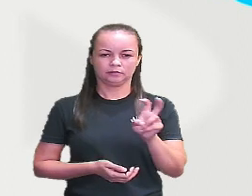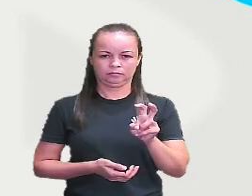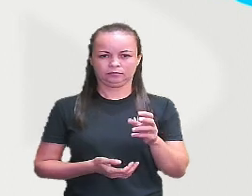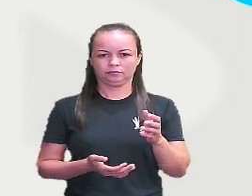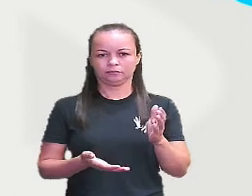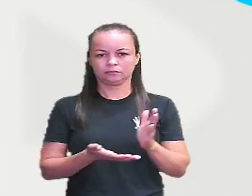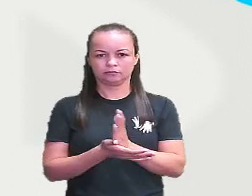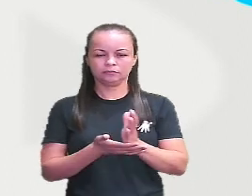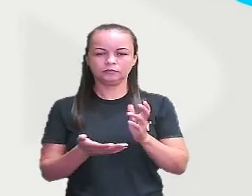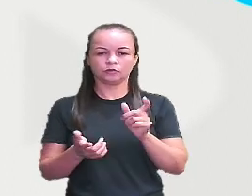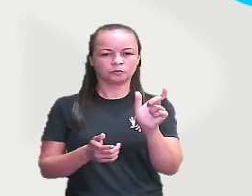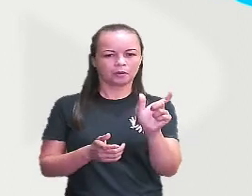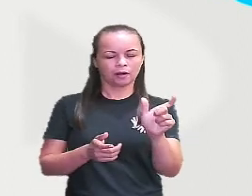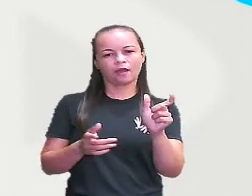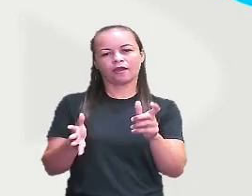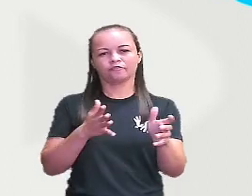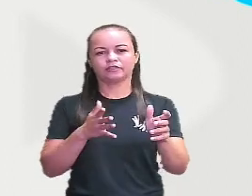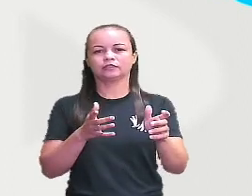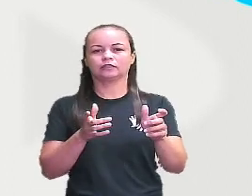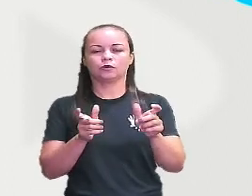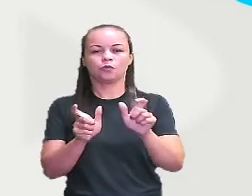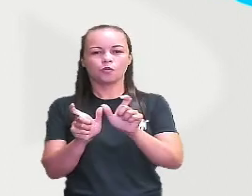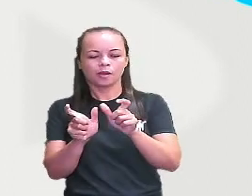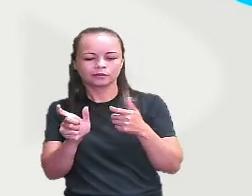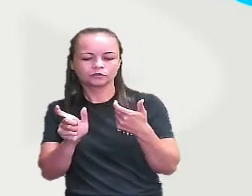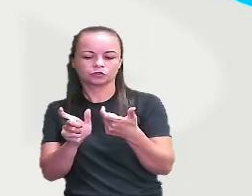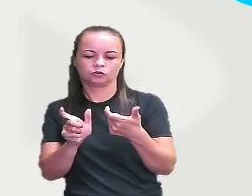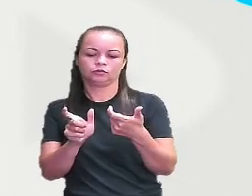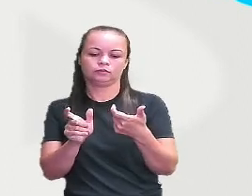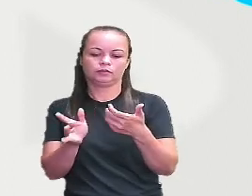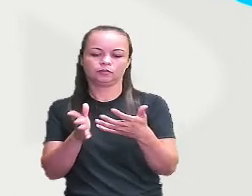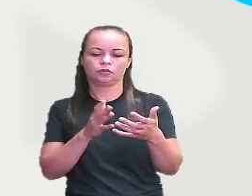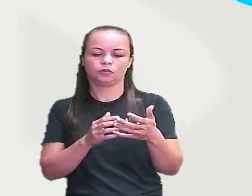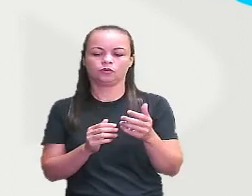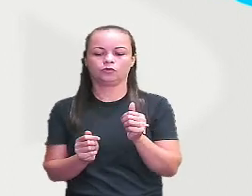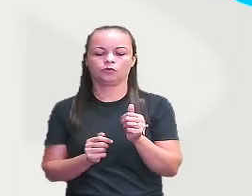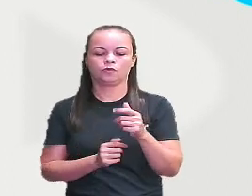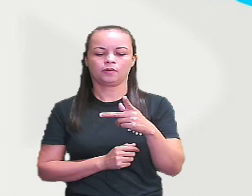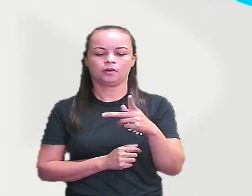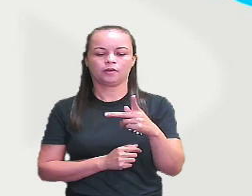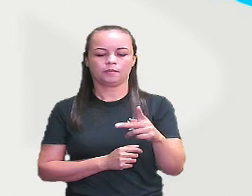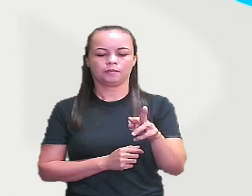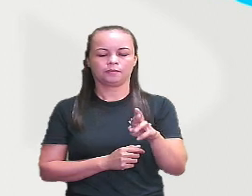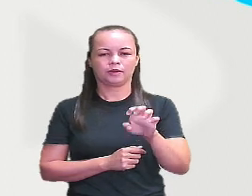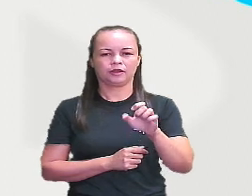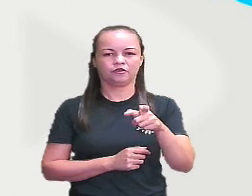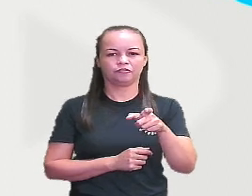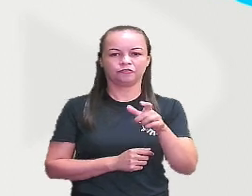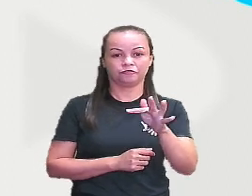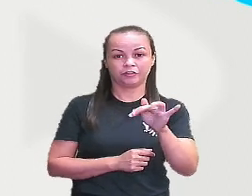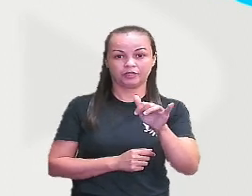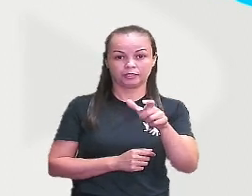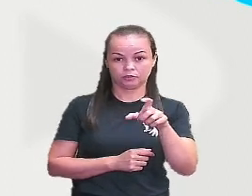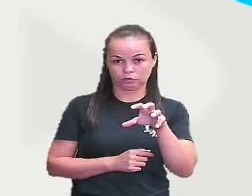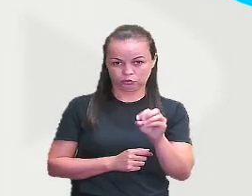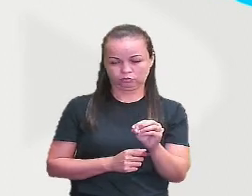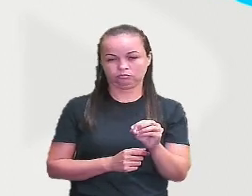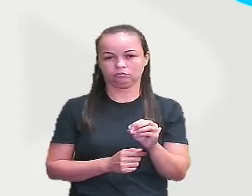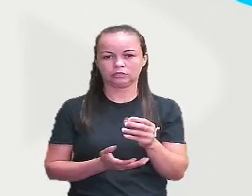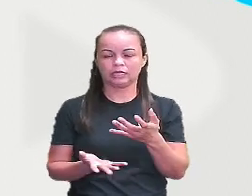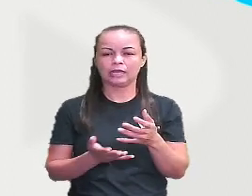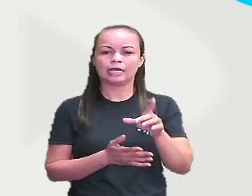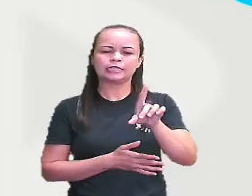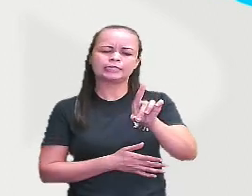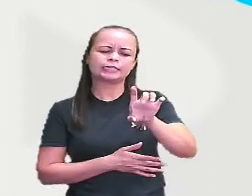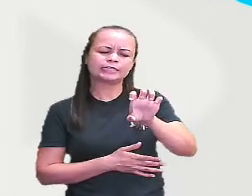tornam antônimas a partir de um prefixo, como, por exemplo, desanimado. Então, eu utilizei aí esse prefixo